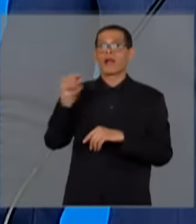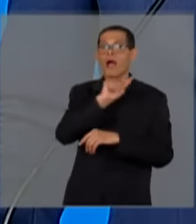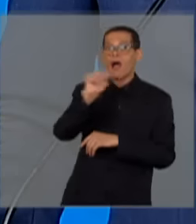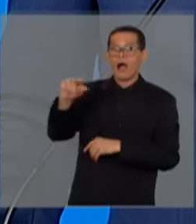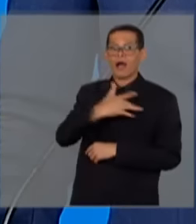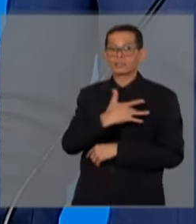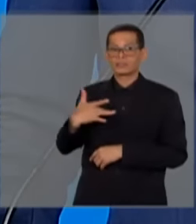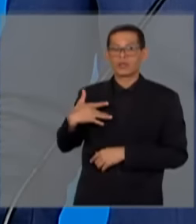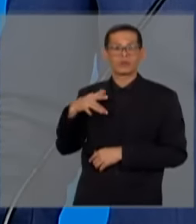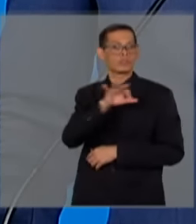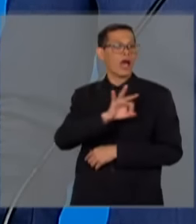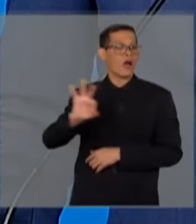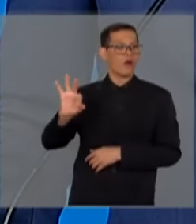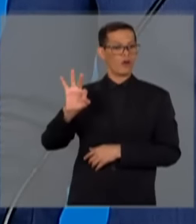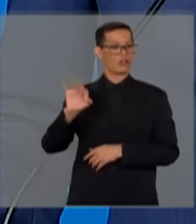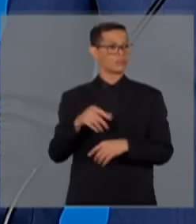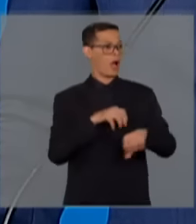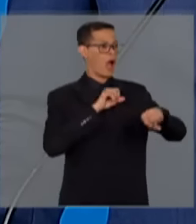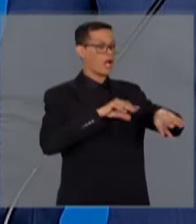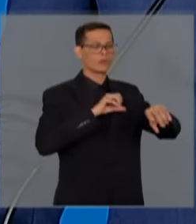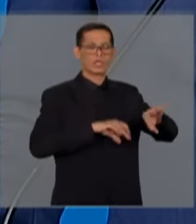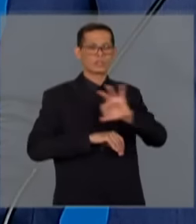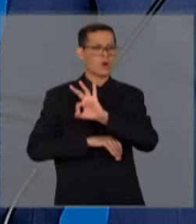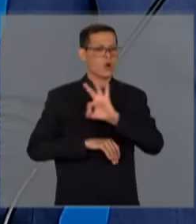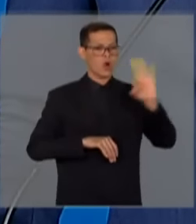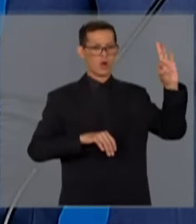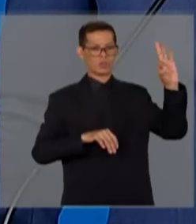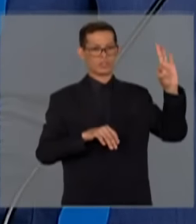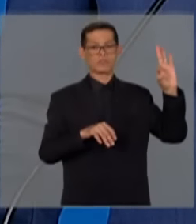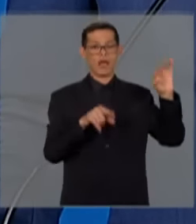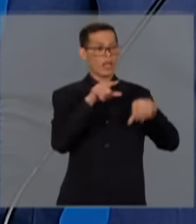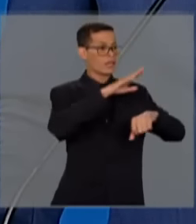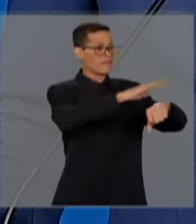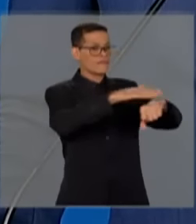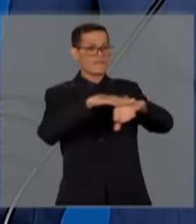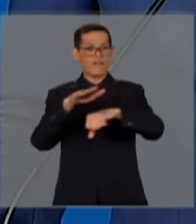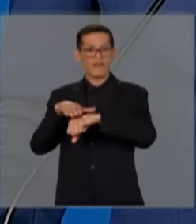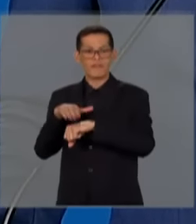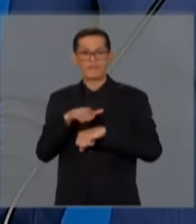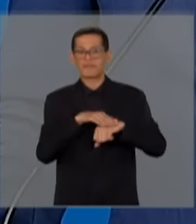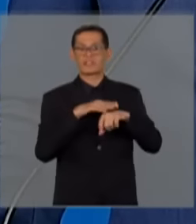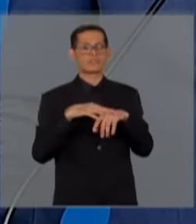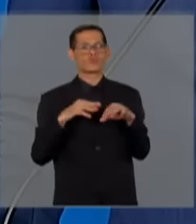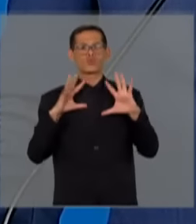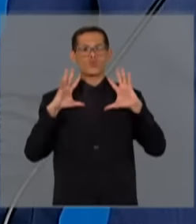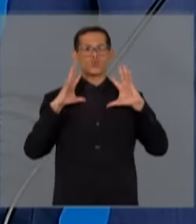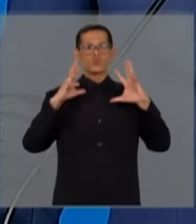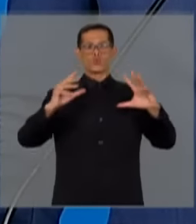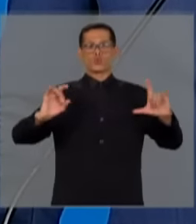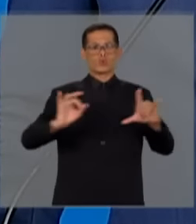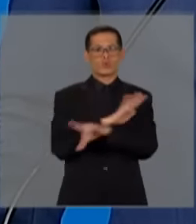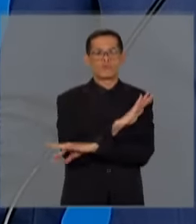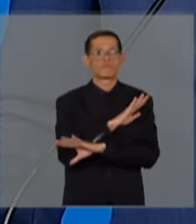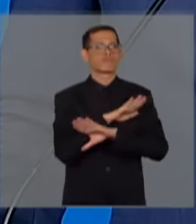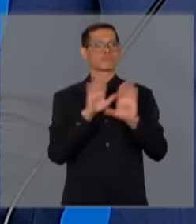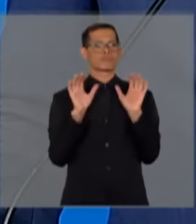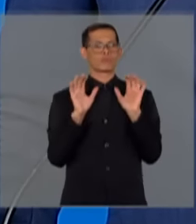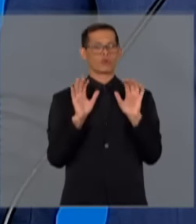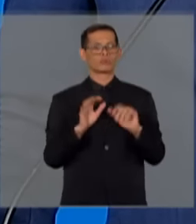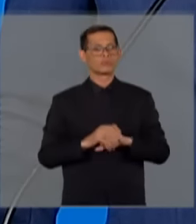que a educação tá maravilhosa de que ele fez tudo que tinha que fazer eu acho que o melhor